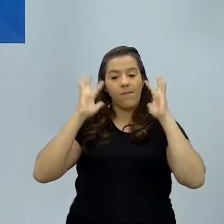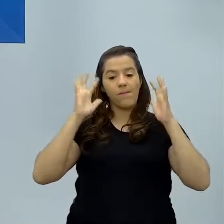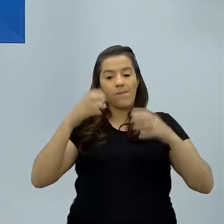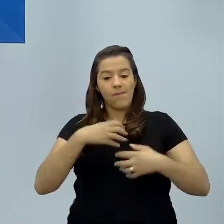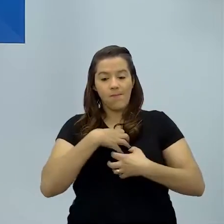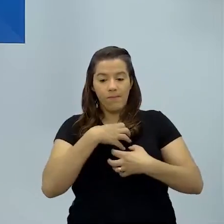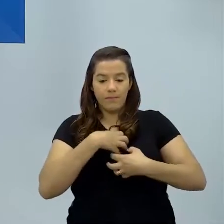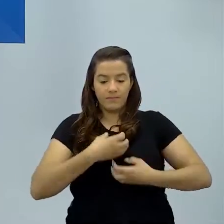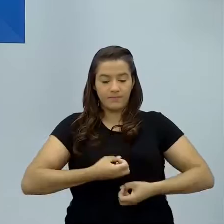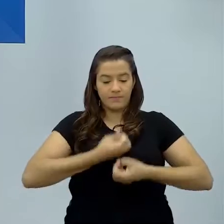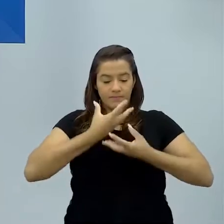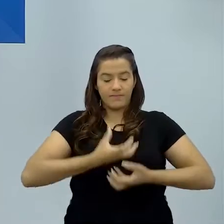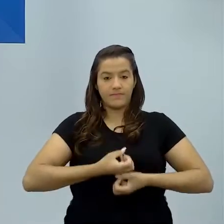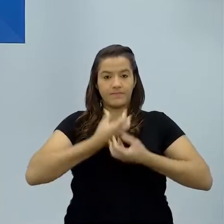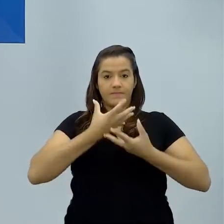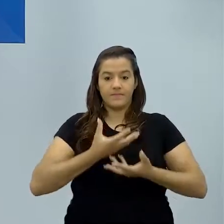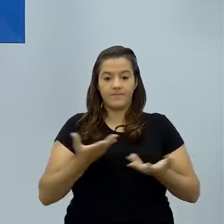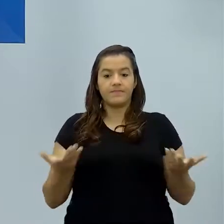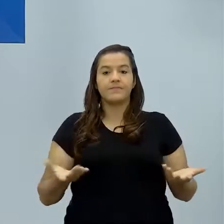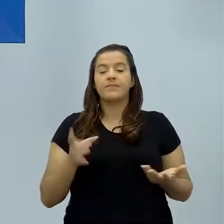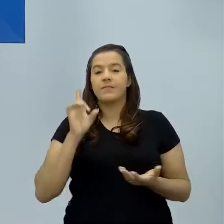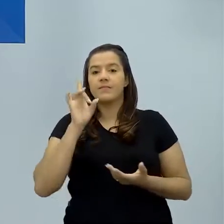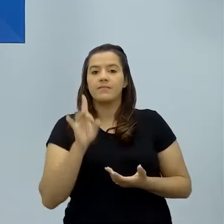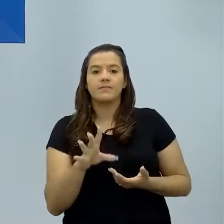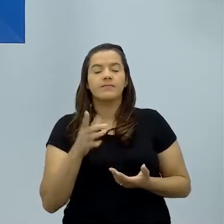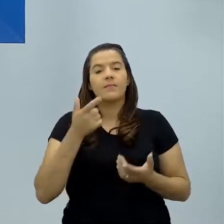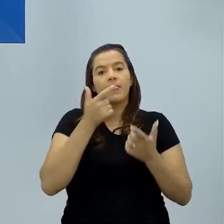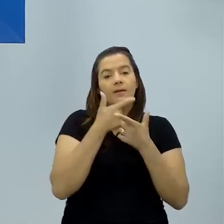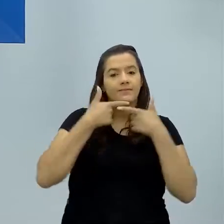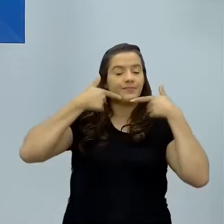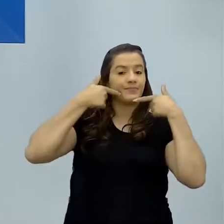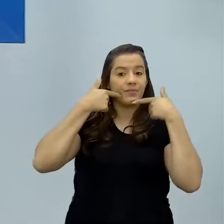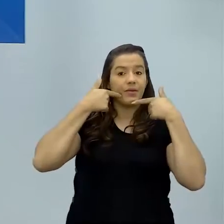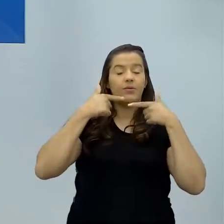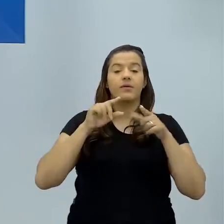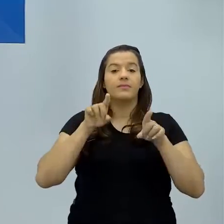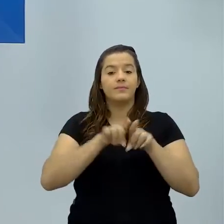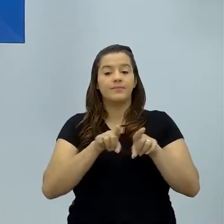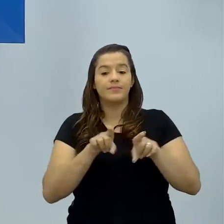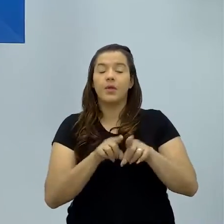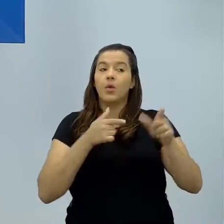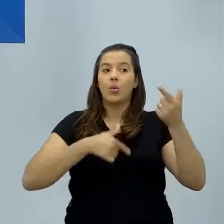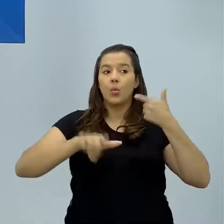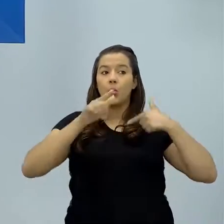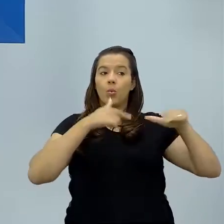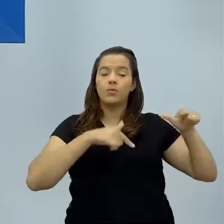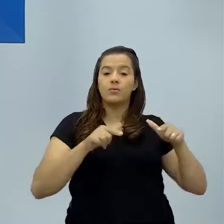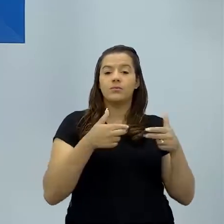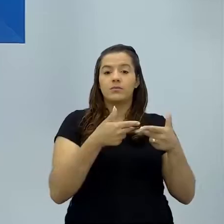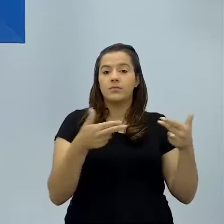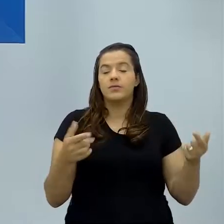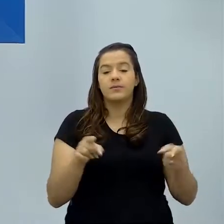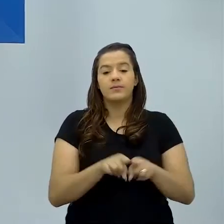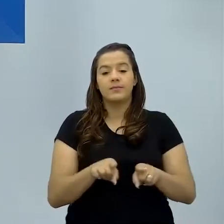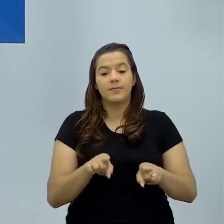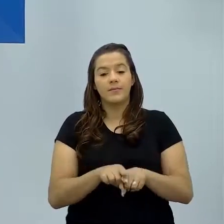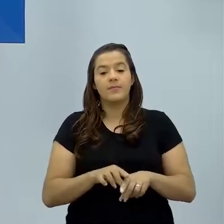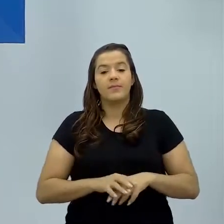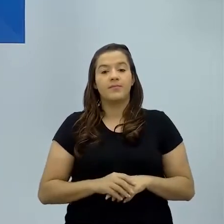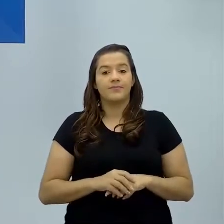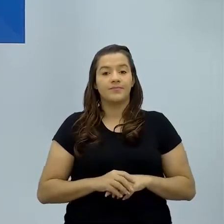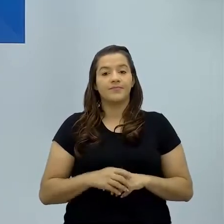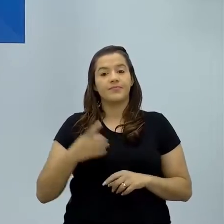não é só uma coisa, não é só o ato de rir, tem toda uma questão fisiológica envolvida por trás, né? Então, é toda uma